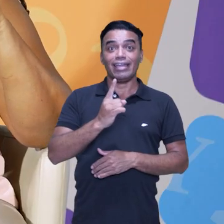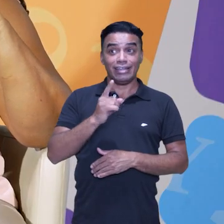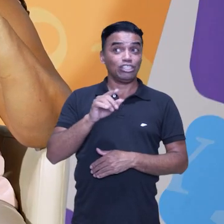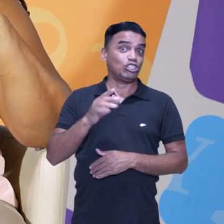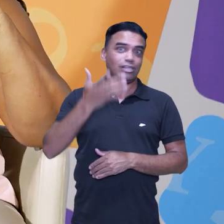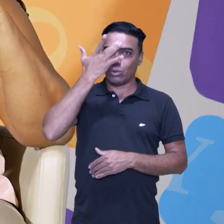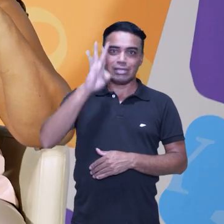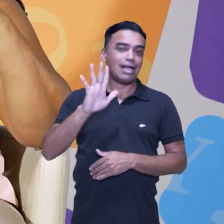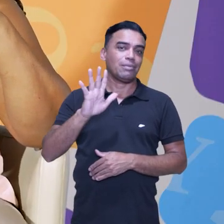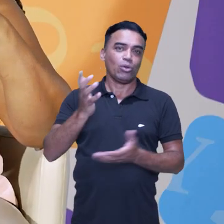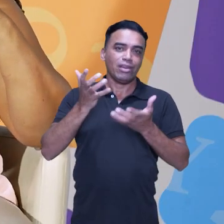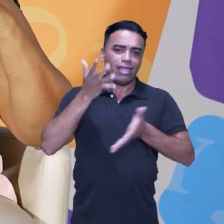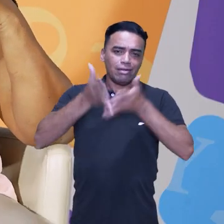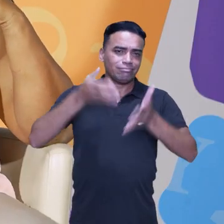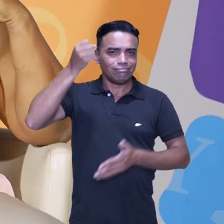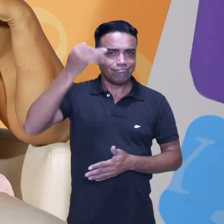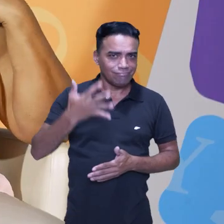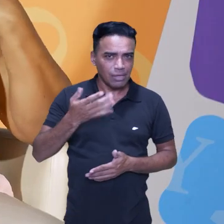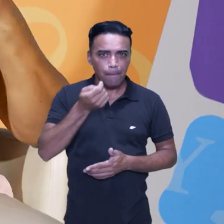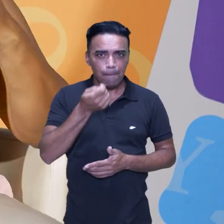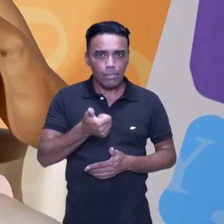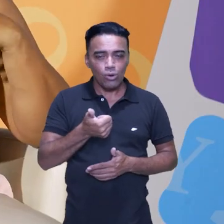ser chamada, mas que eu queria que ela falasse um pouquinho dessa